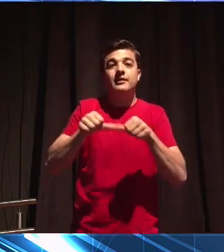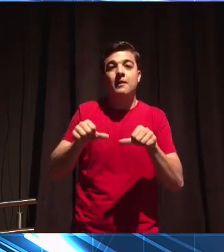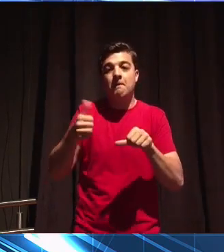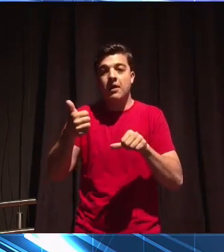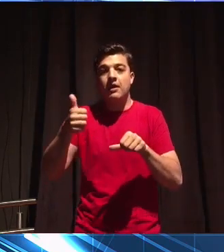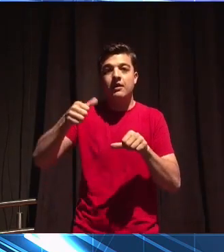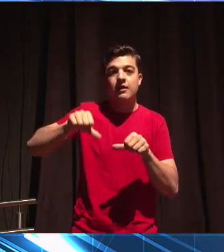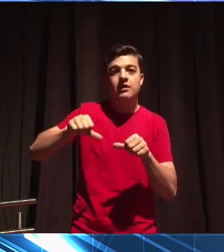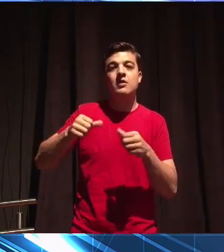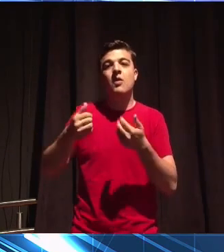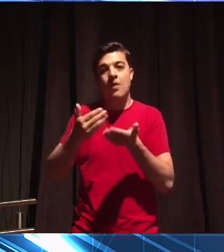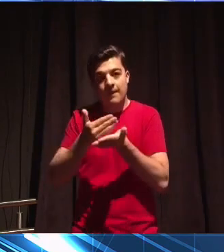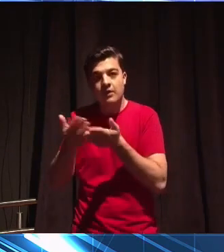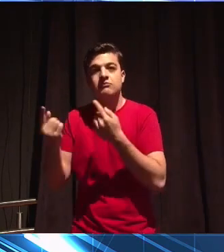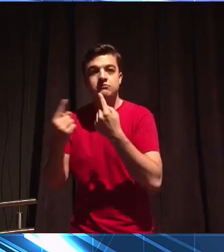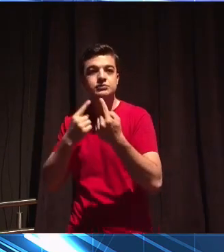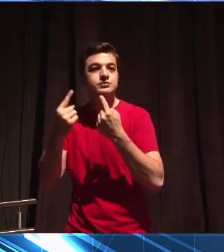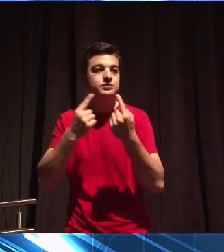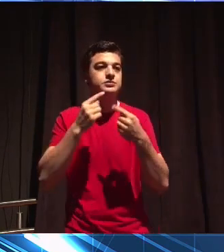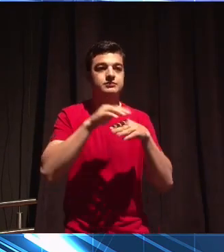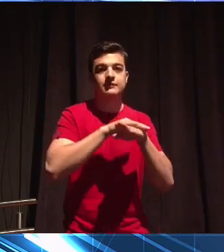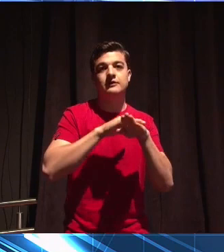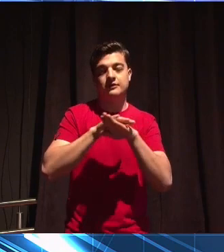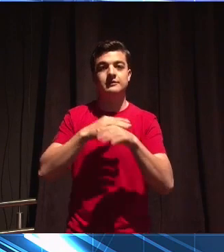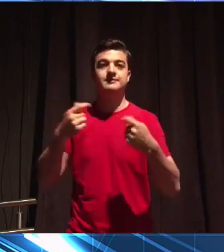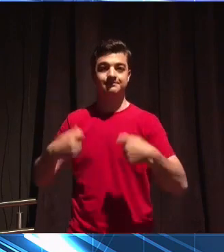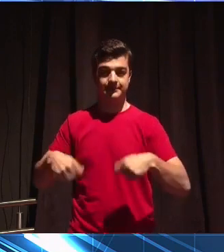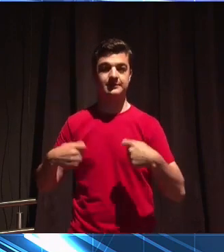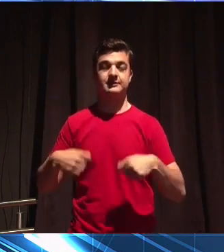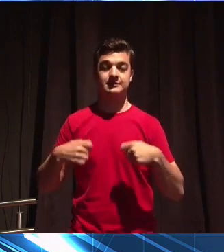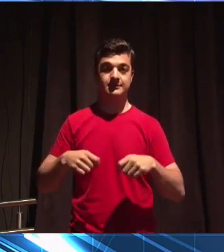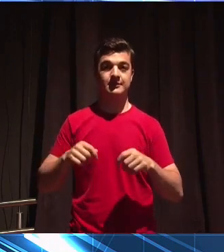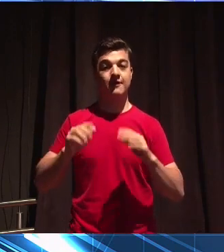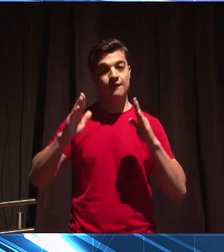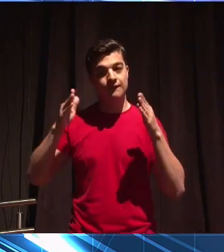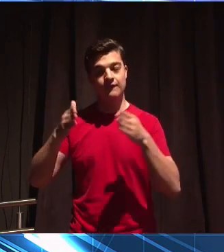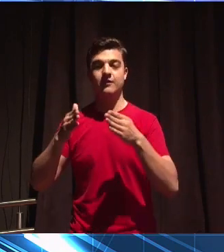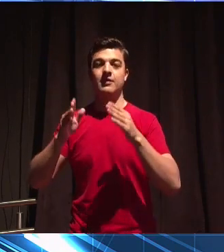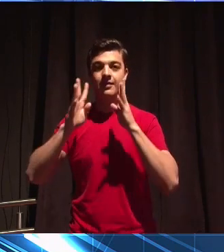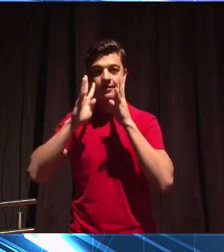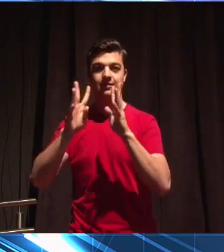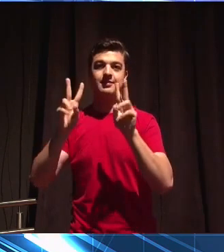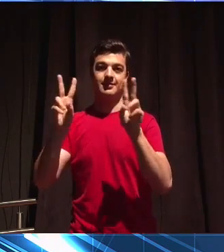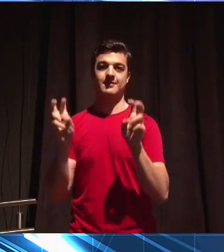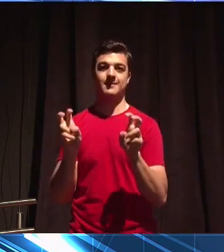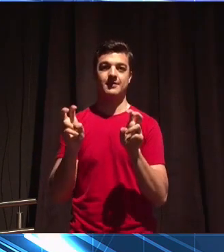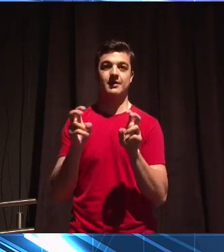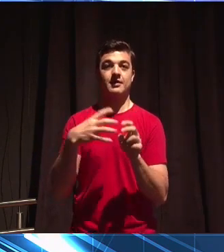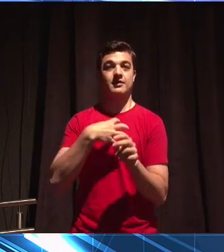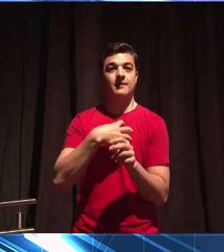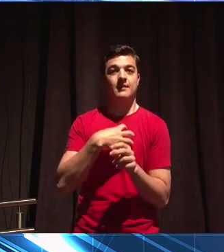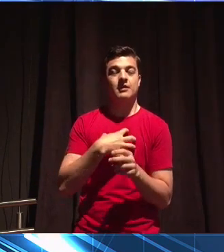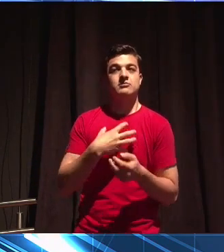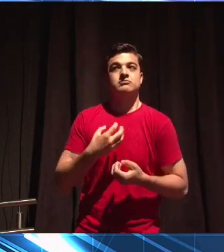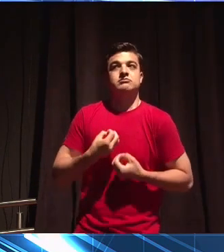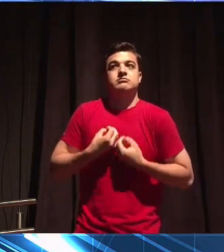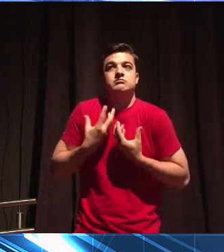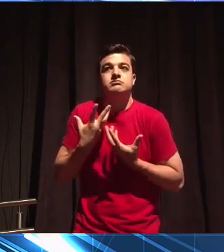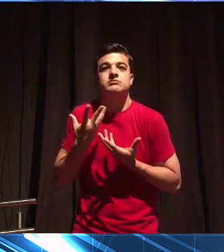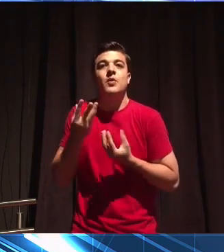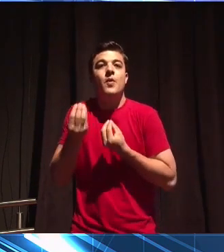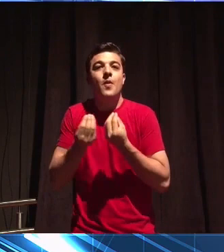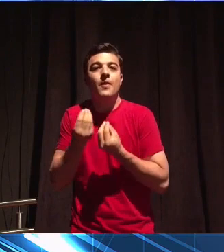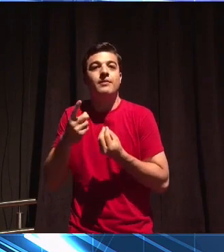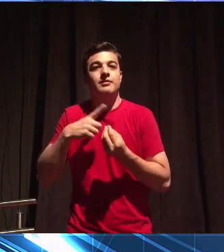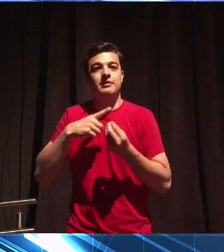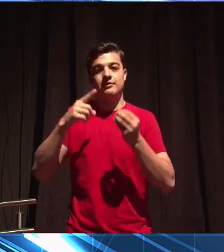ainda está longe de ter um implante no nosso cérebro, ao menos a gente já pode começar a conversar sobre as questões de emoções que a gente imprime nos nossos dados todos os dias.